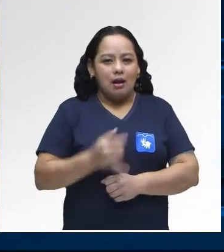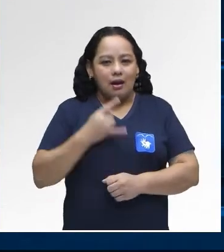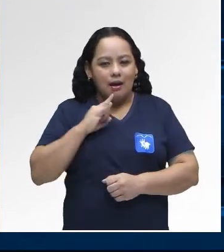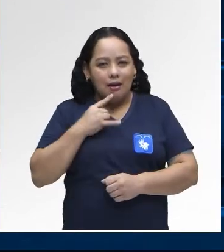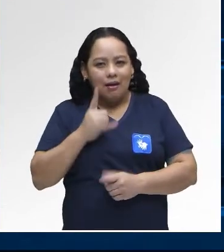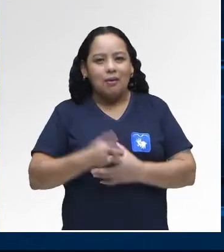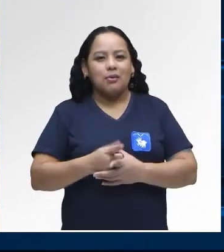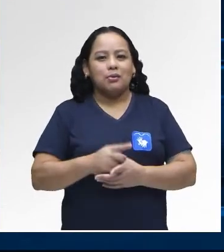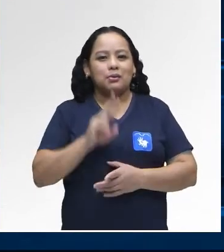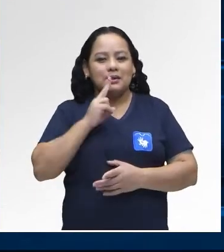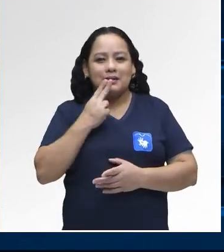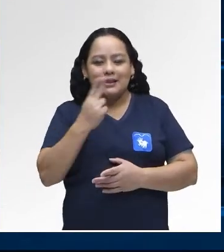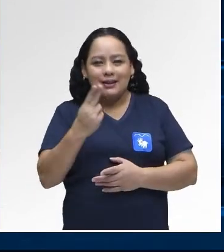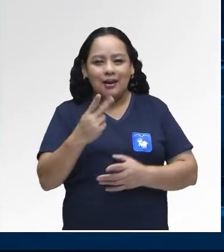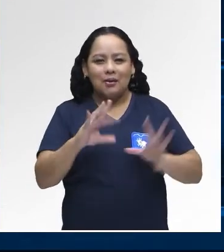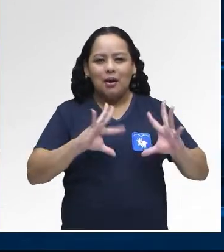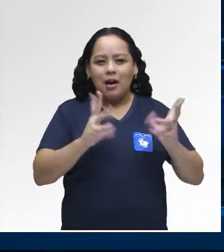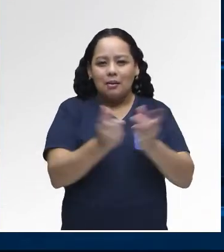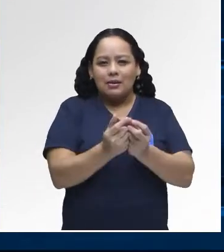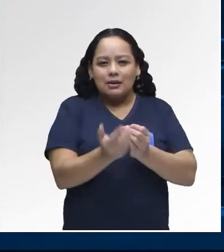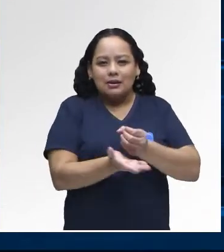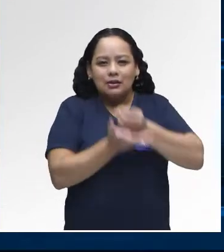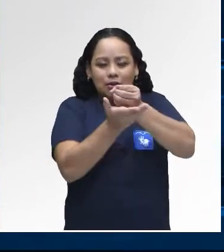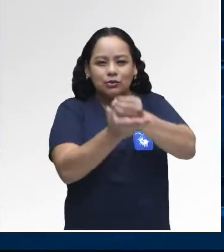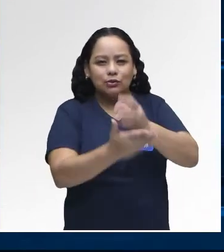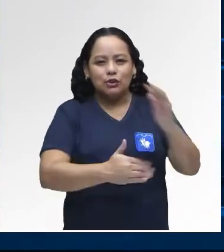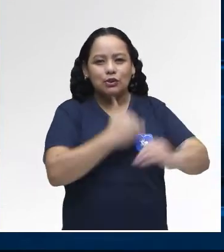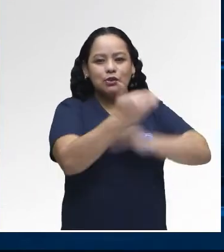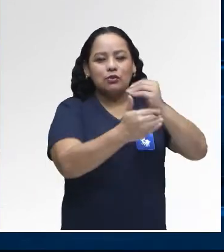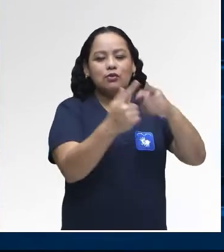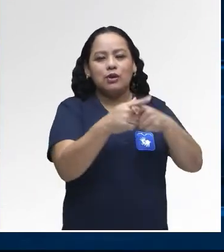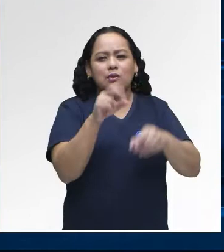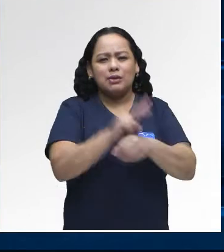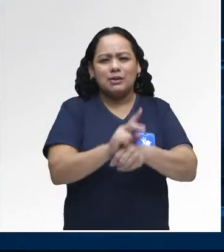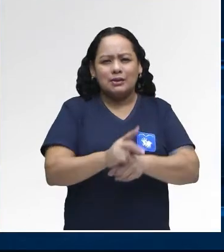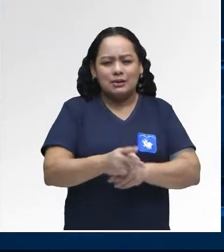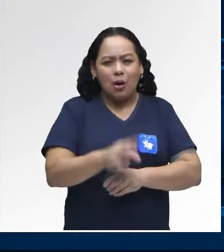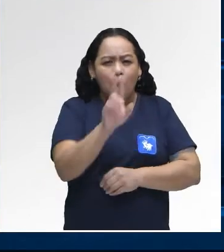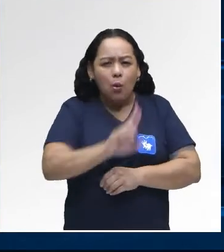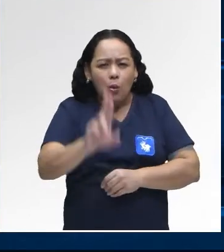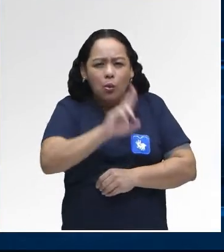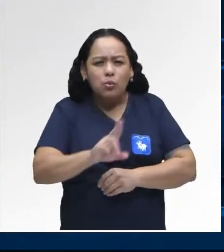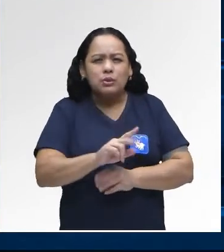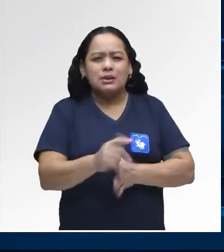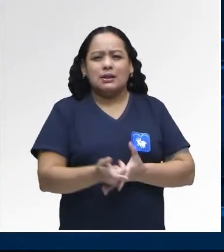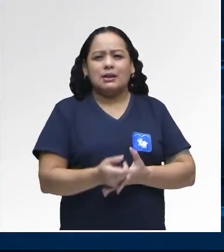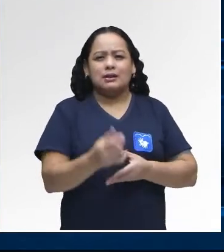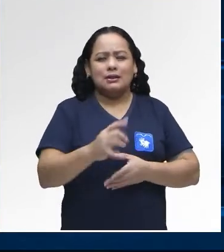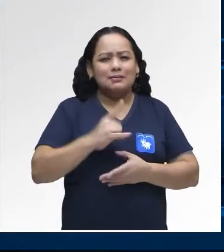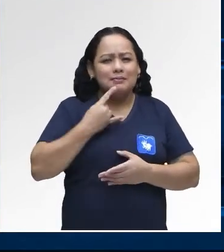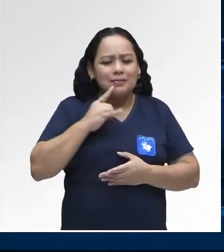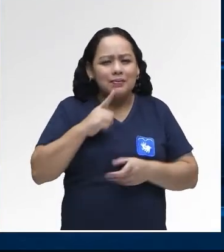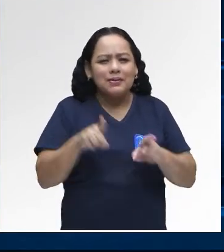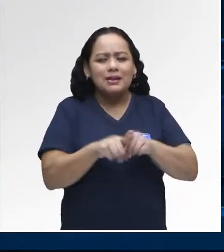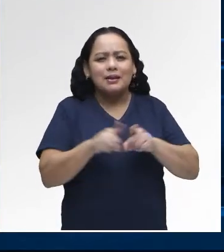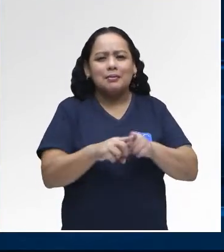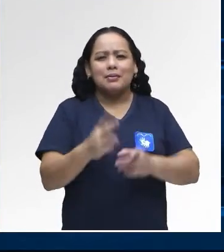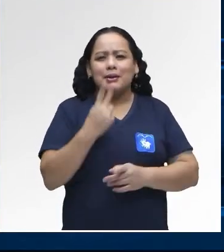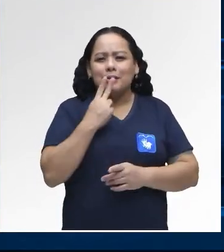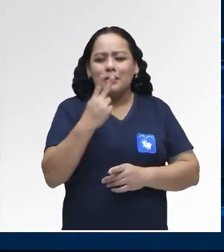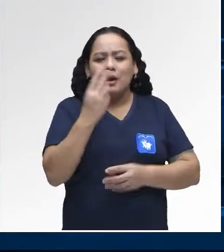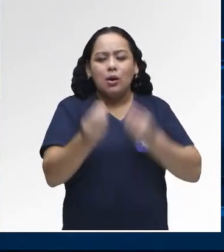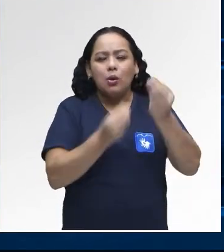Habilidades: desenvolver ações que ajudem as pessoas a não exagerarem no consumo de drogas lícitas. Explicar como as